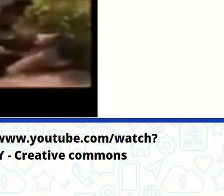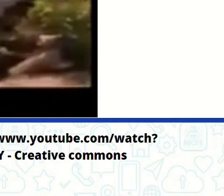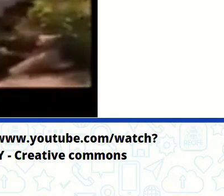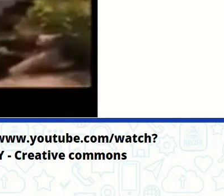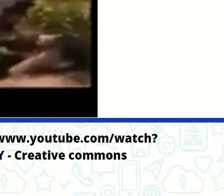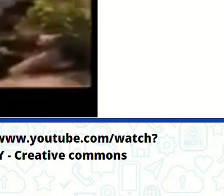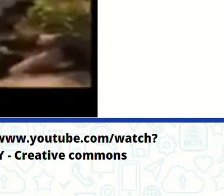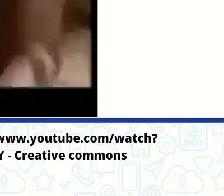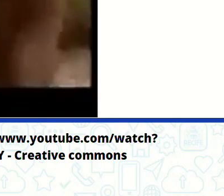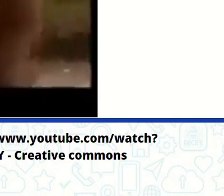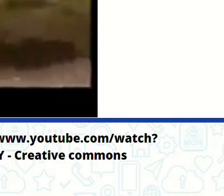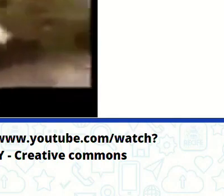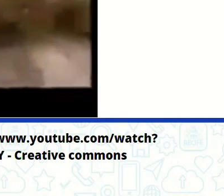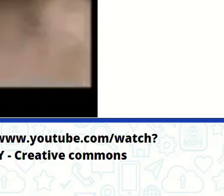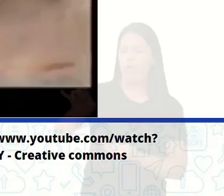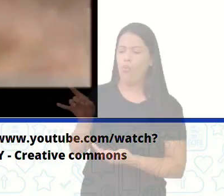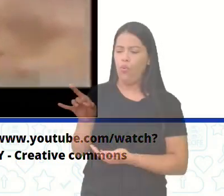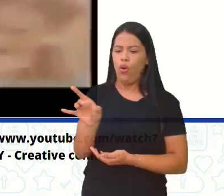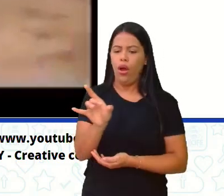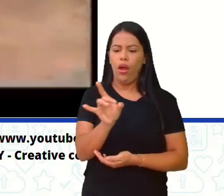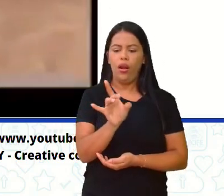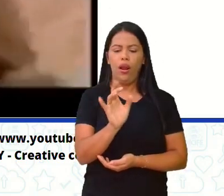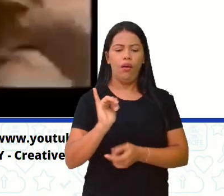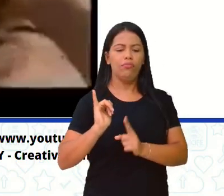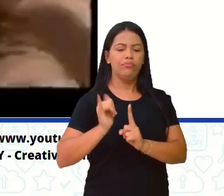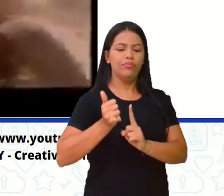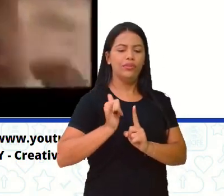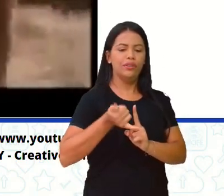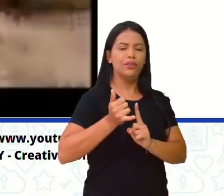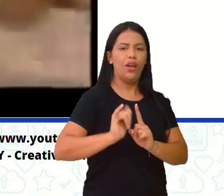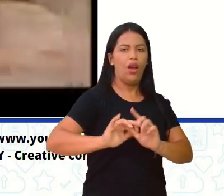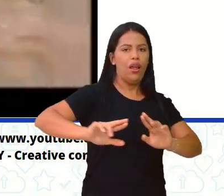Personagens. Cada personagem conta a sua história.